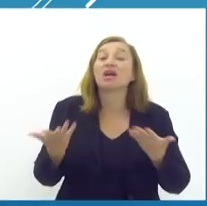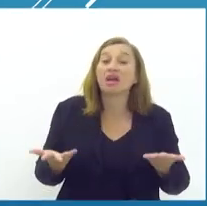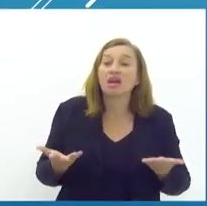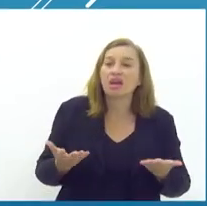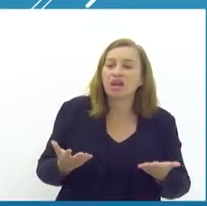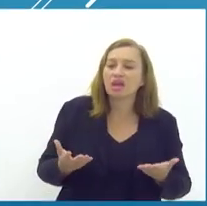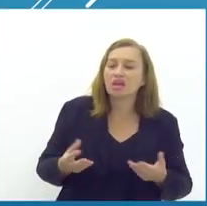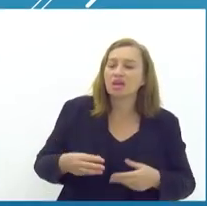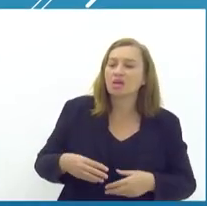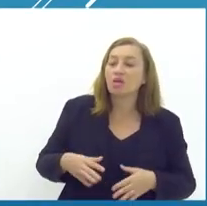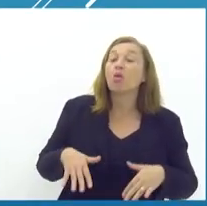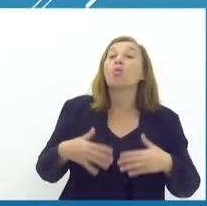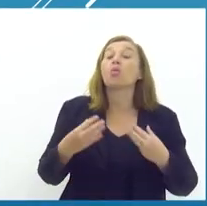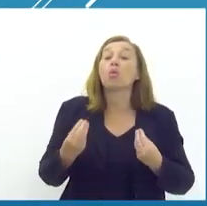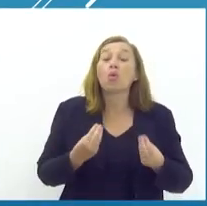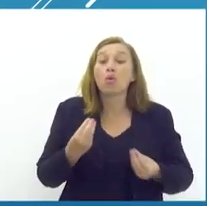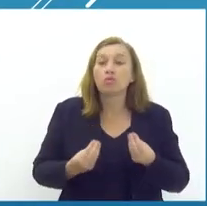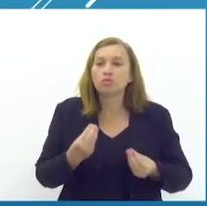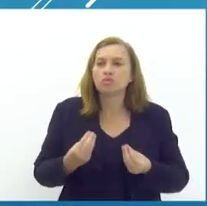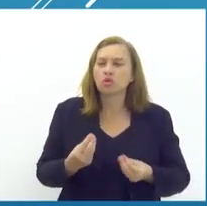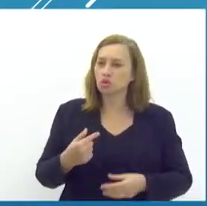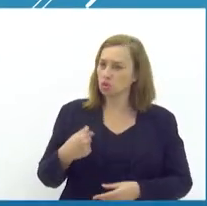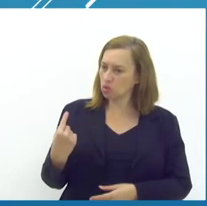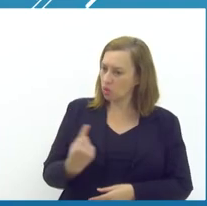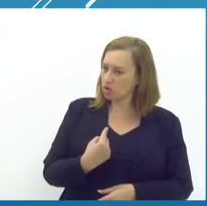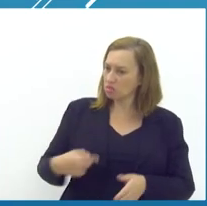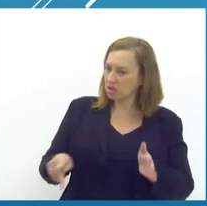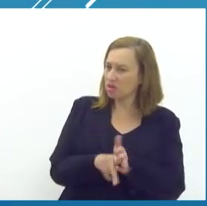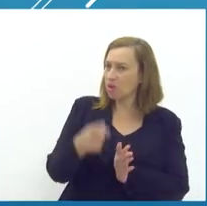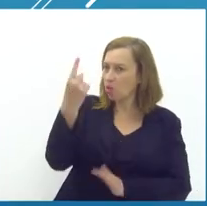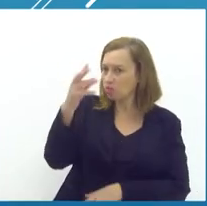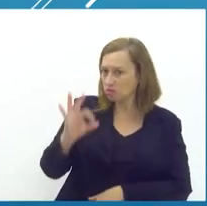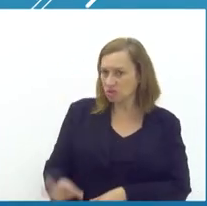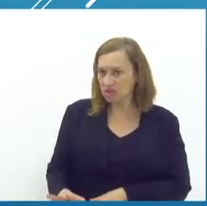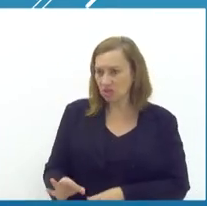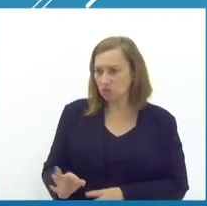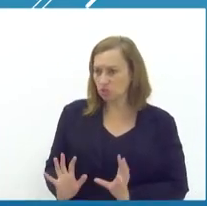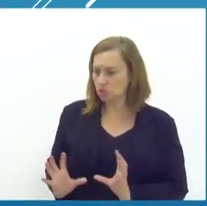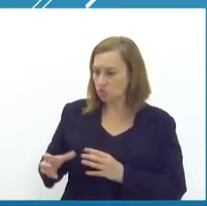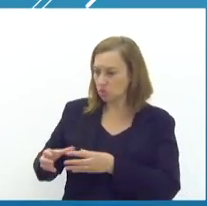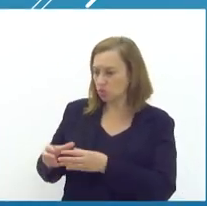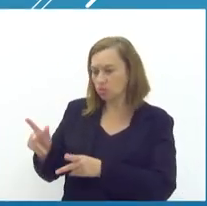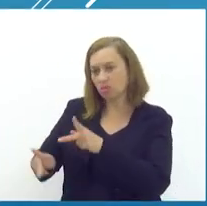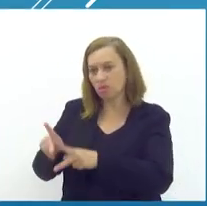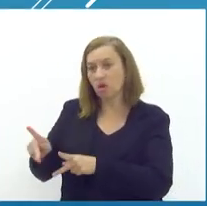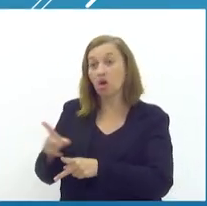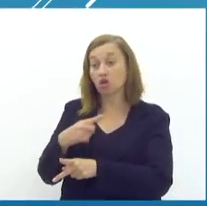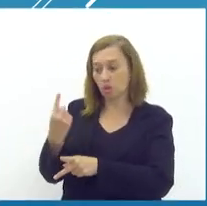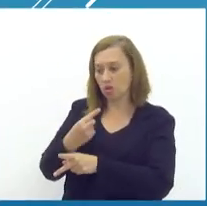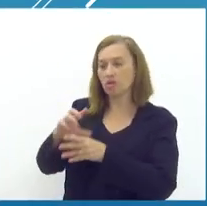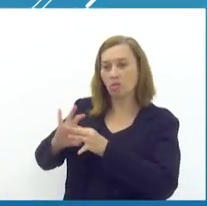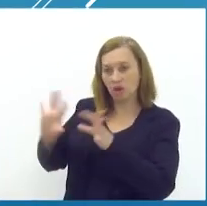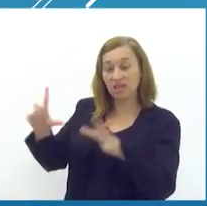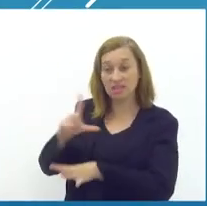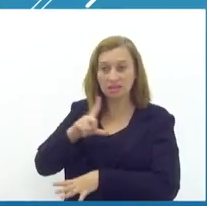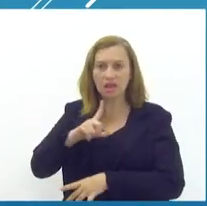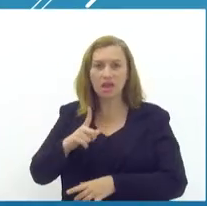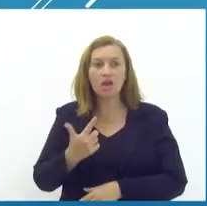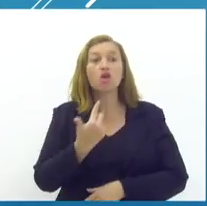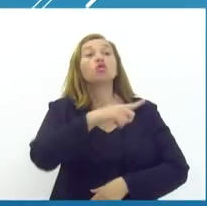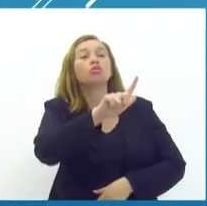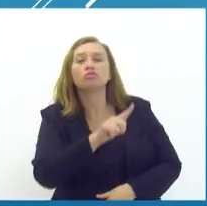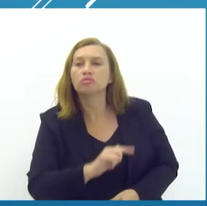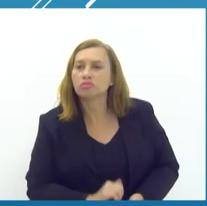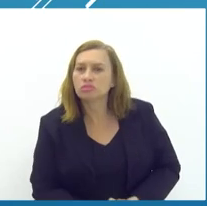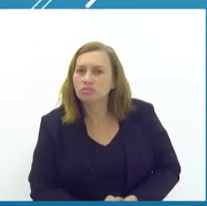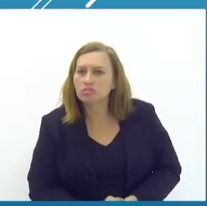nós fazemos parte 1% da população para nós a democracia e para